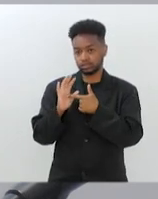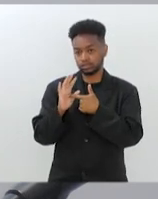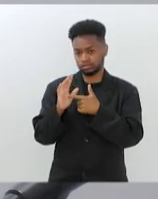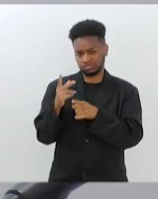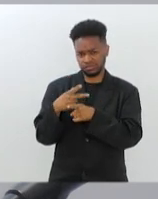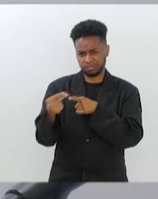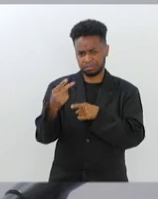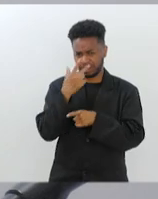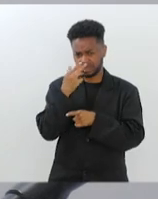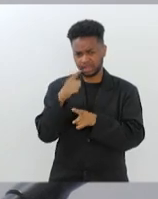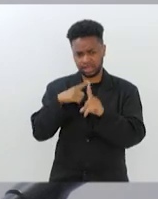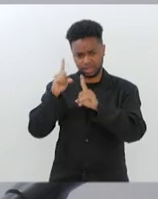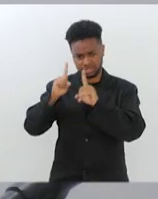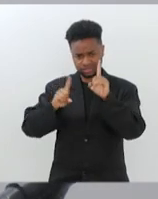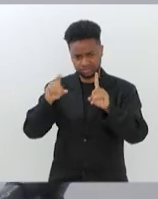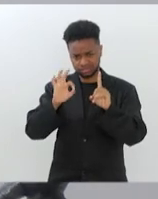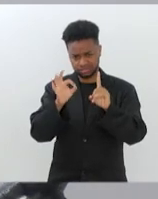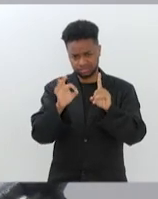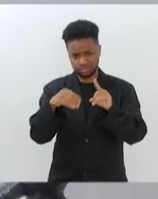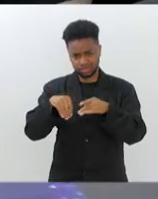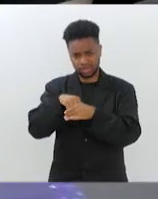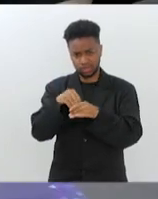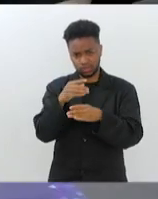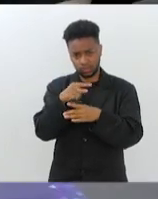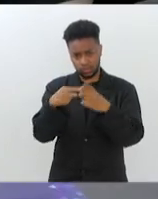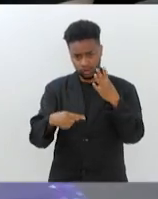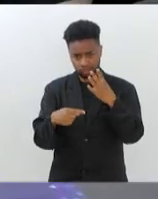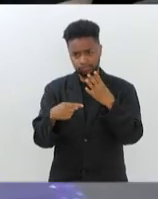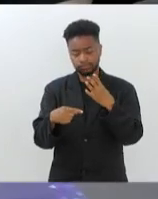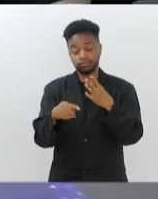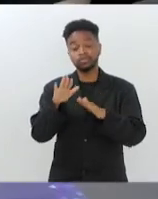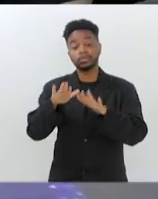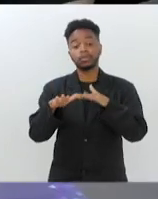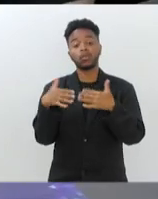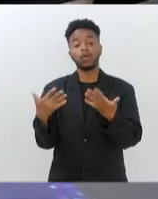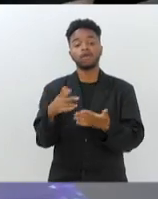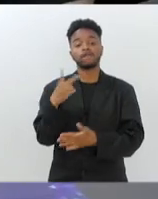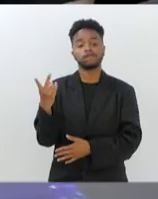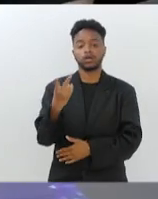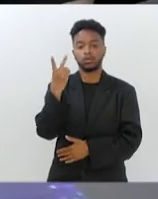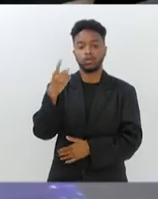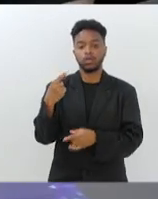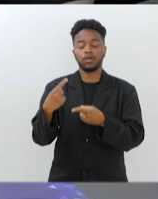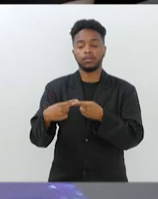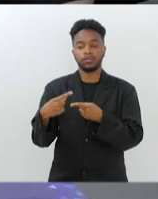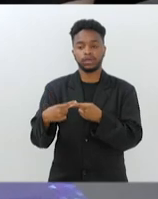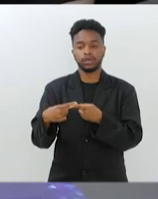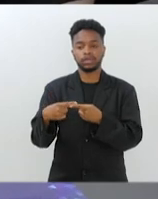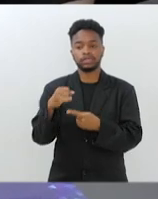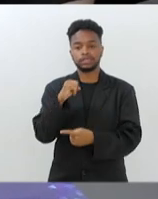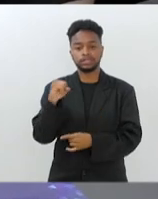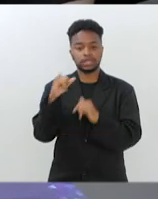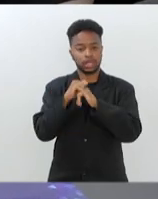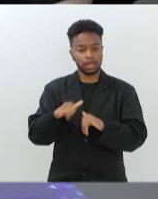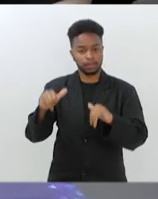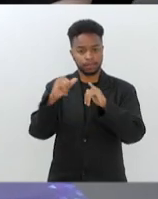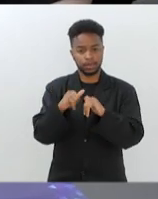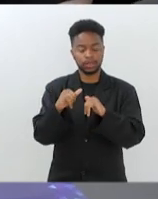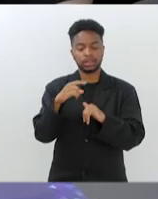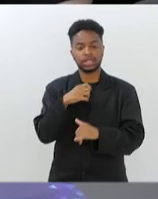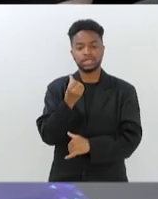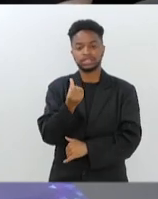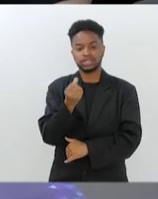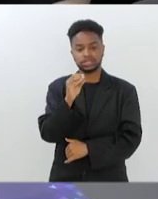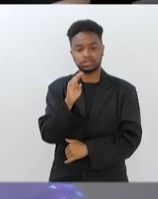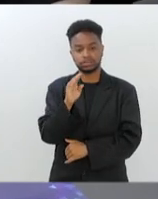Parece que tem uma licitação dentre as quatro agências sim na verdade depende do valor de campanha quando é uma campanha e superior a 6